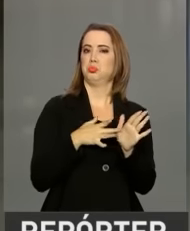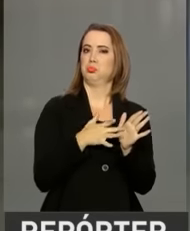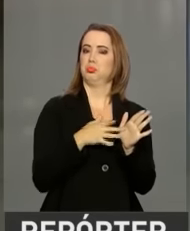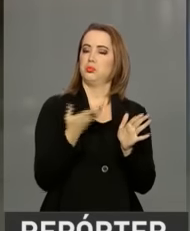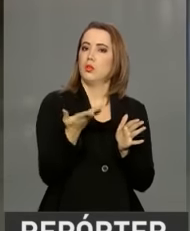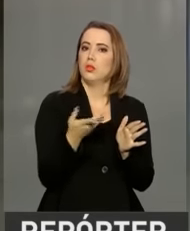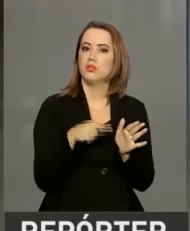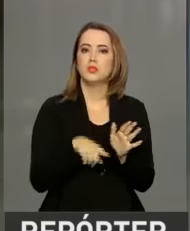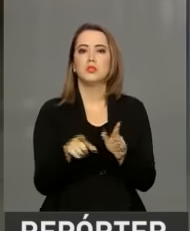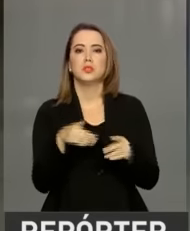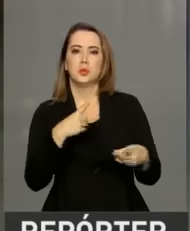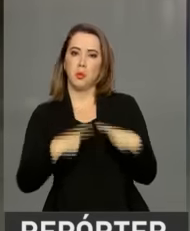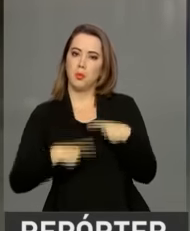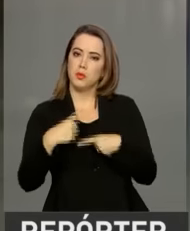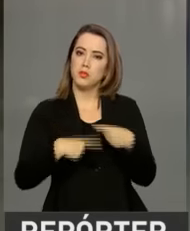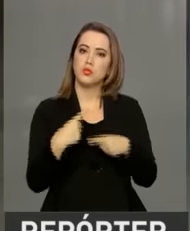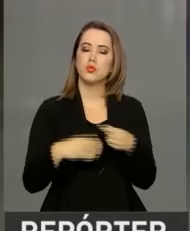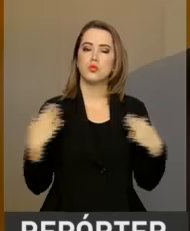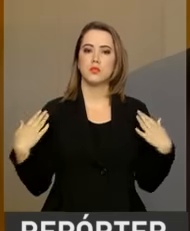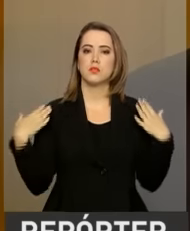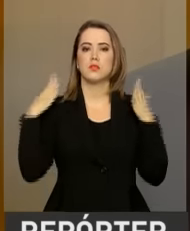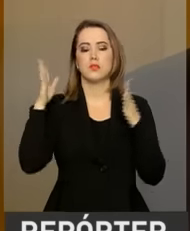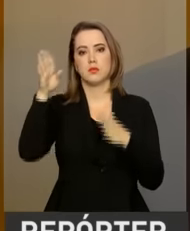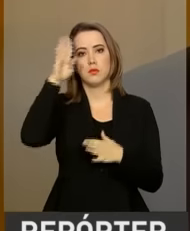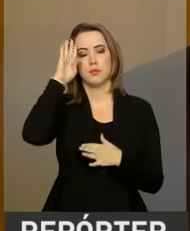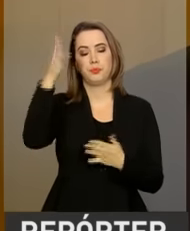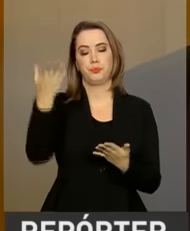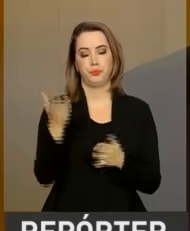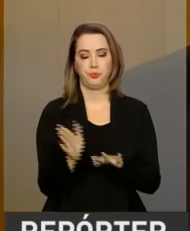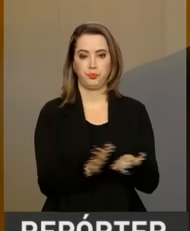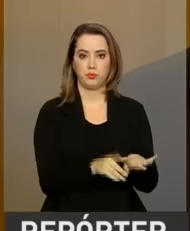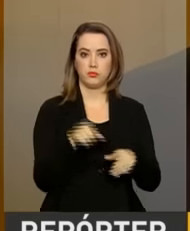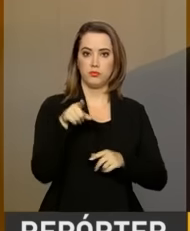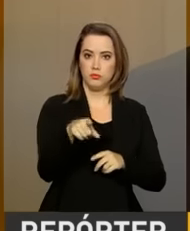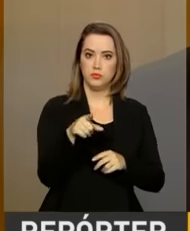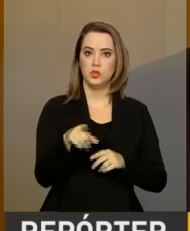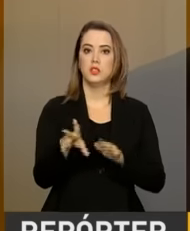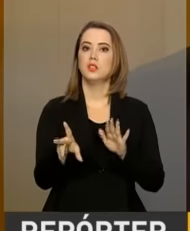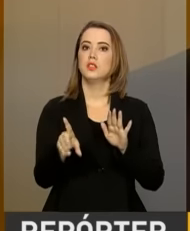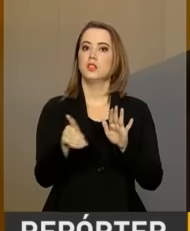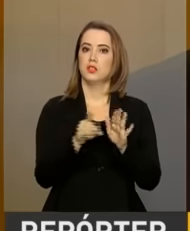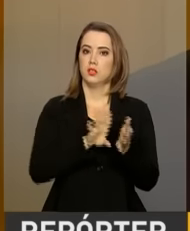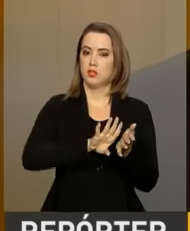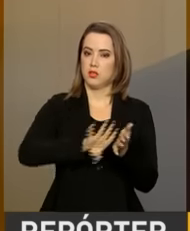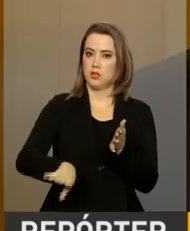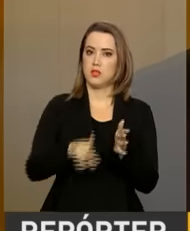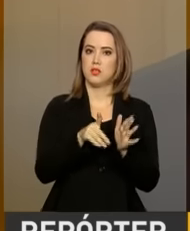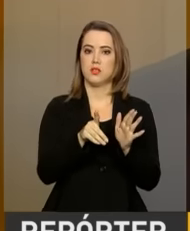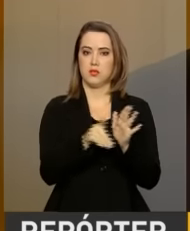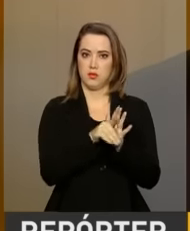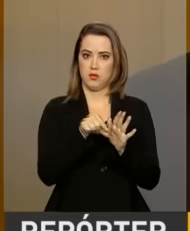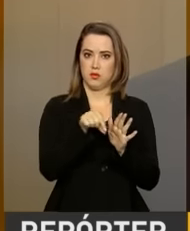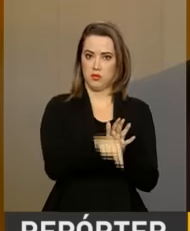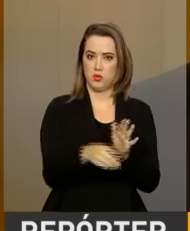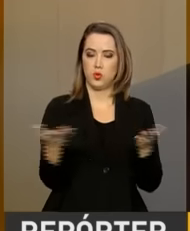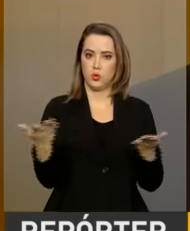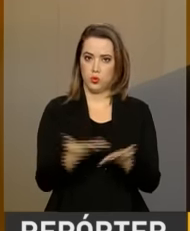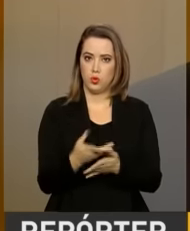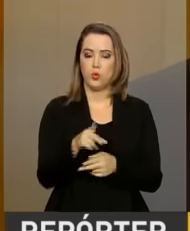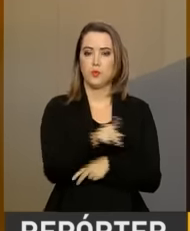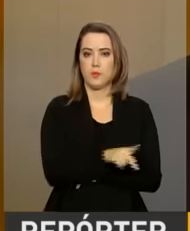e politizadas esta revogação hoje promovida pelo presidente